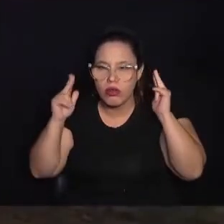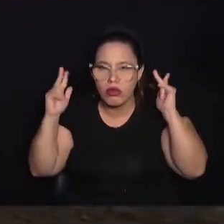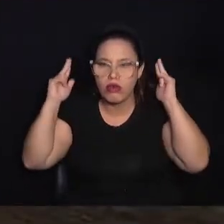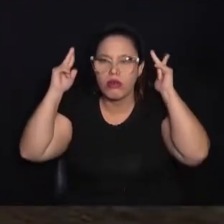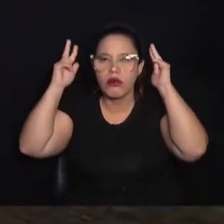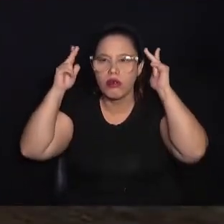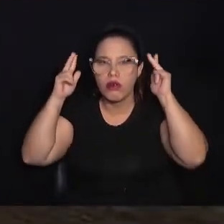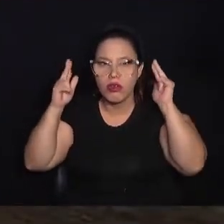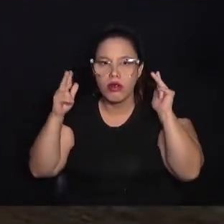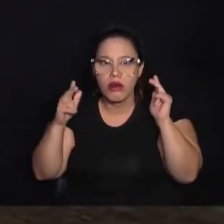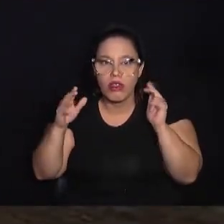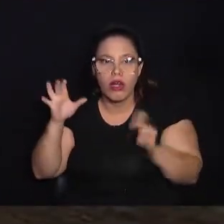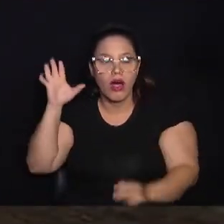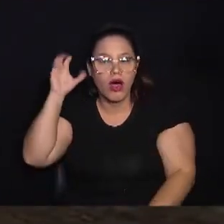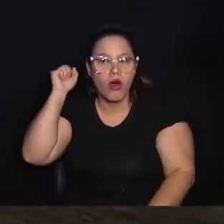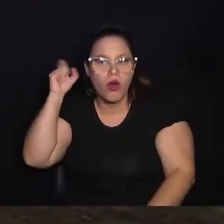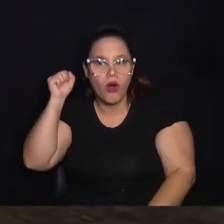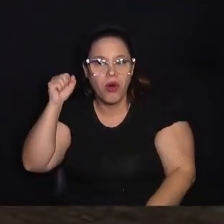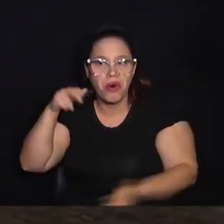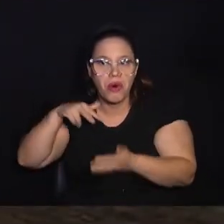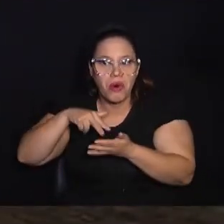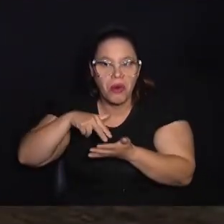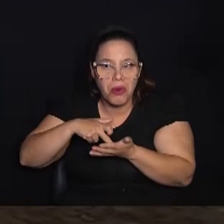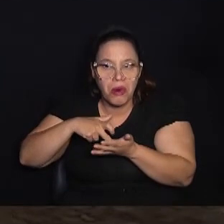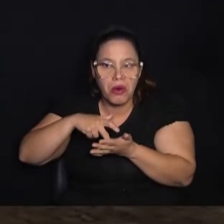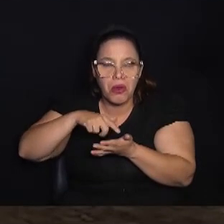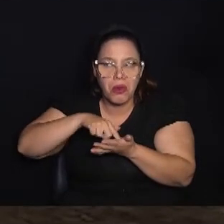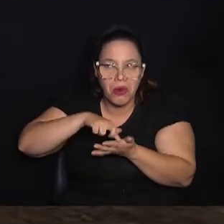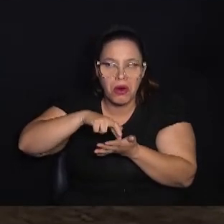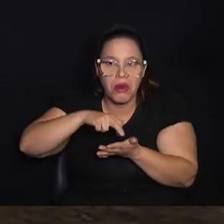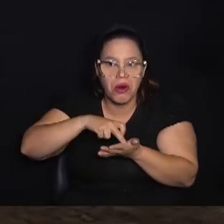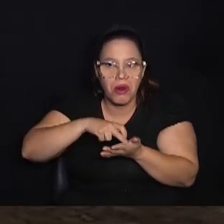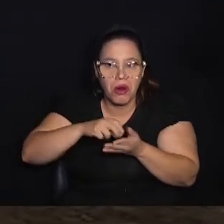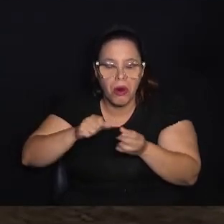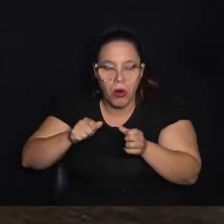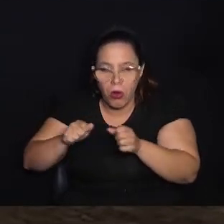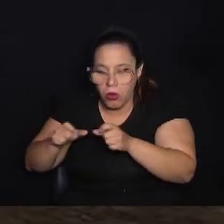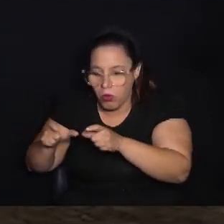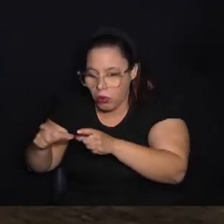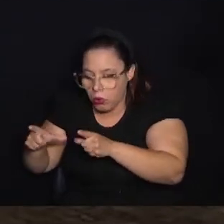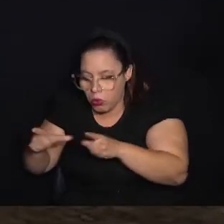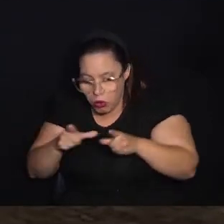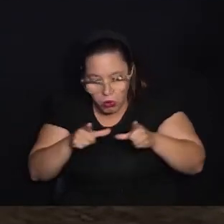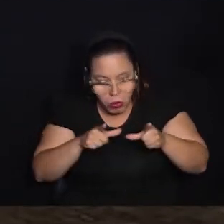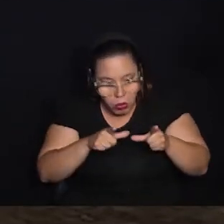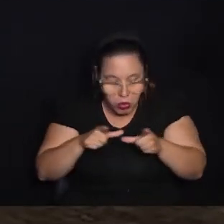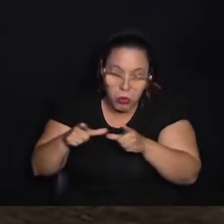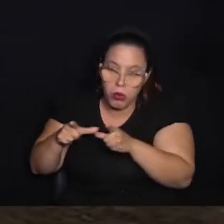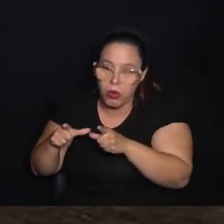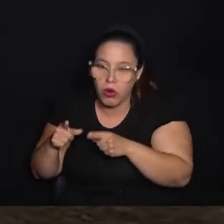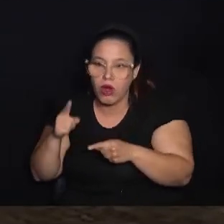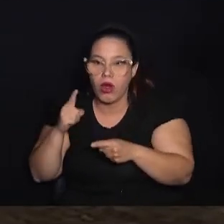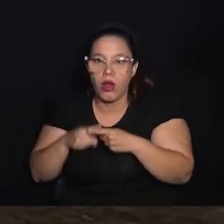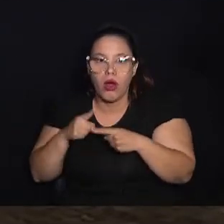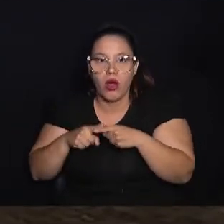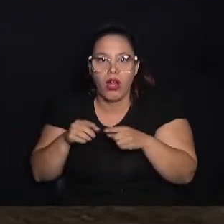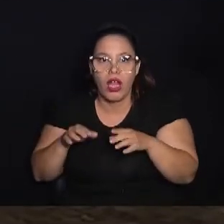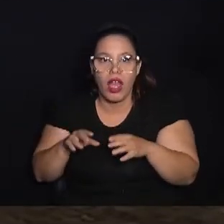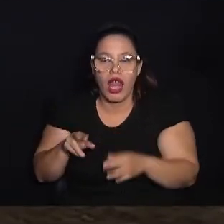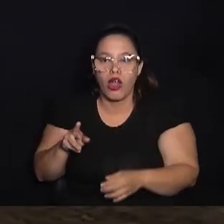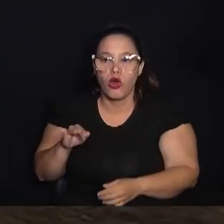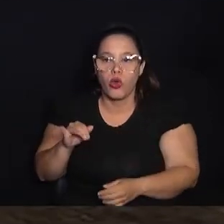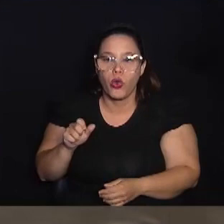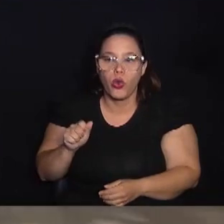Eh ouvia Passos ouvia a os móveis se mexendo porque ela alugou o espaço já